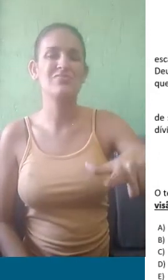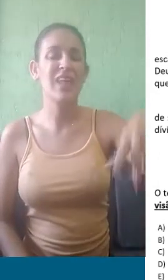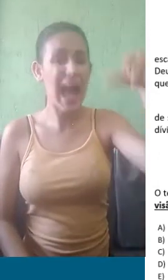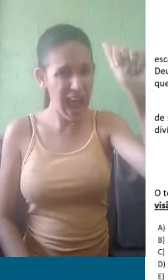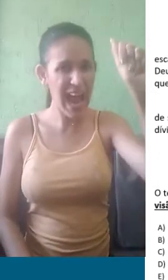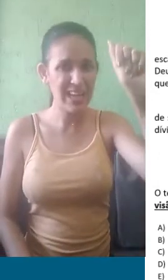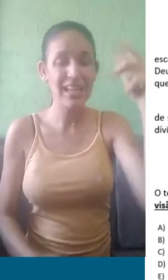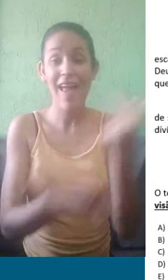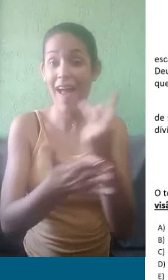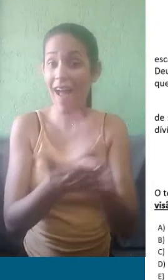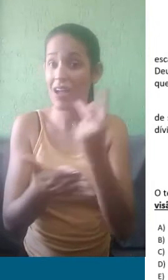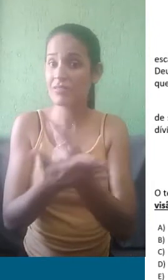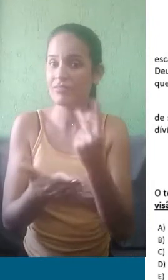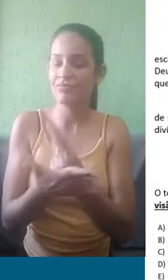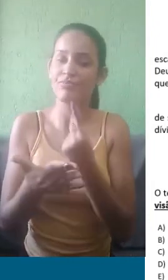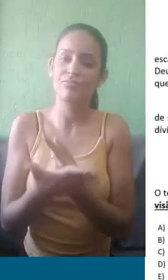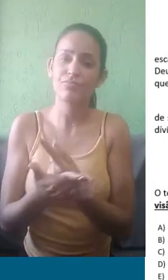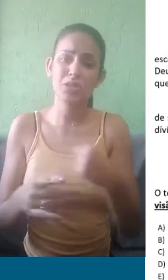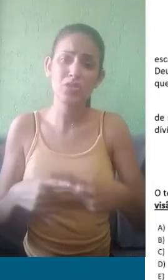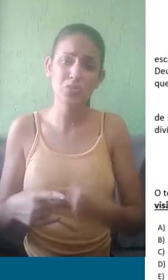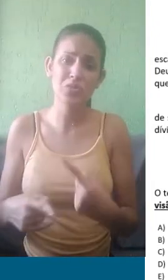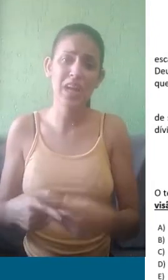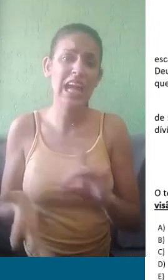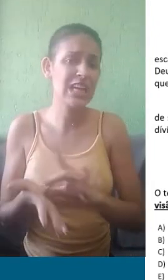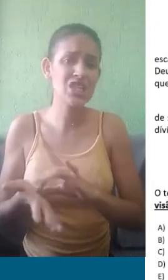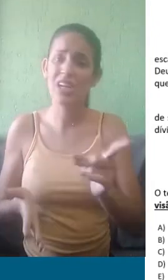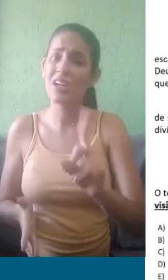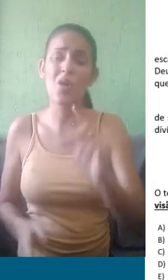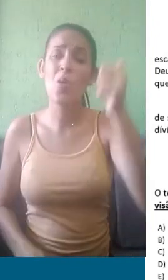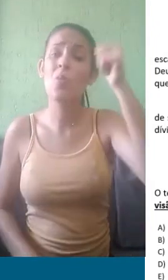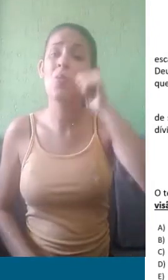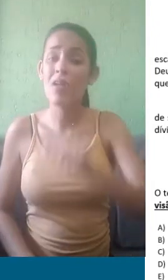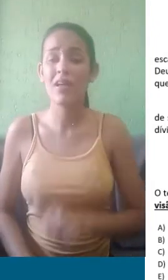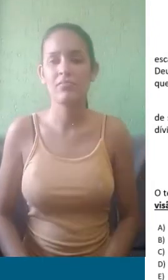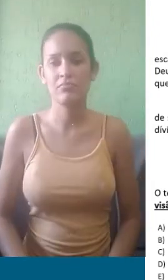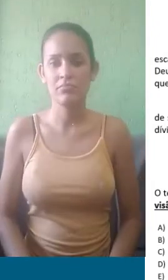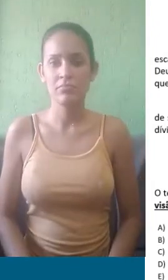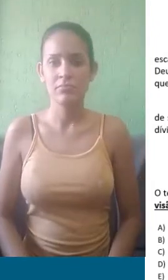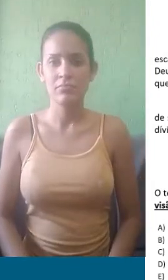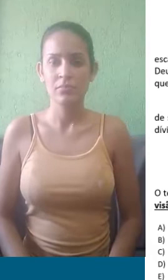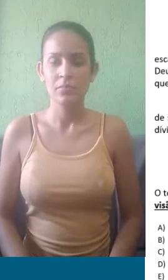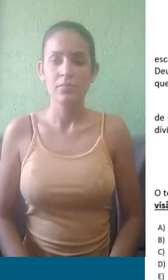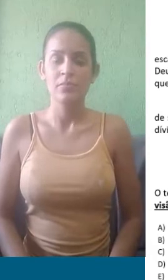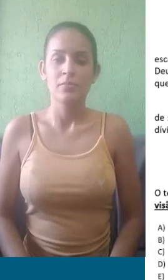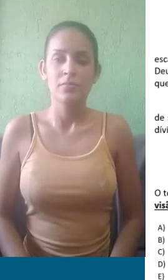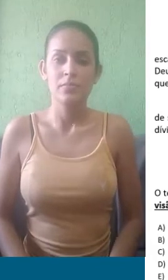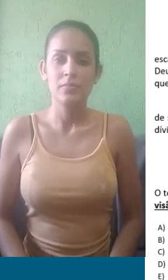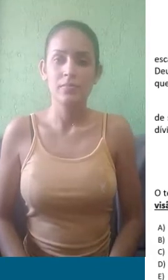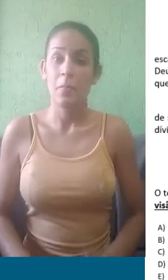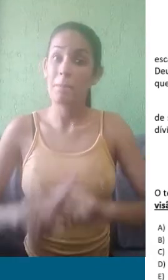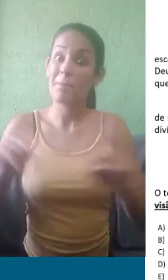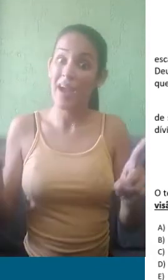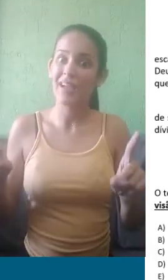por exemplo, não vemos a base da crítica do narrador na figura da mulher, mas no descontentamento do bacharel em sua